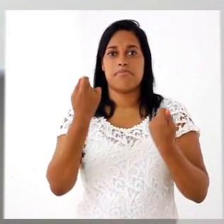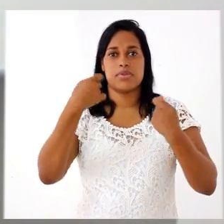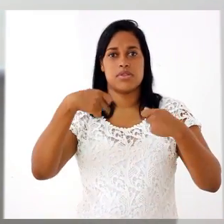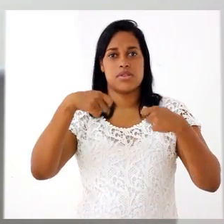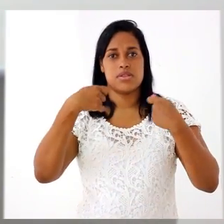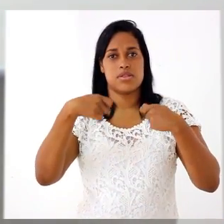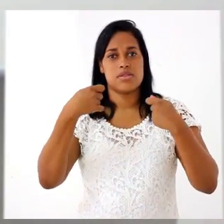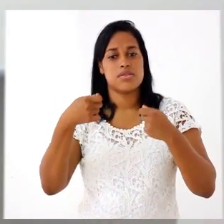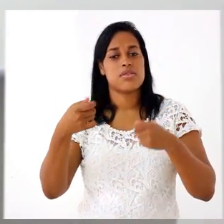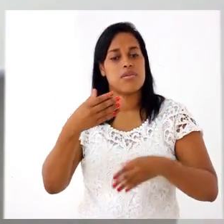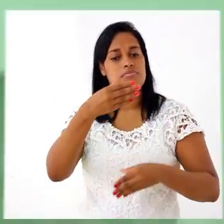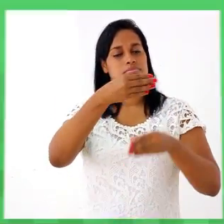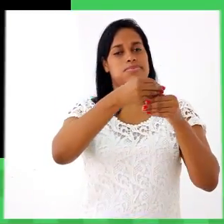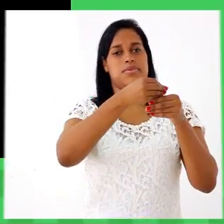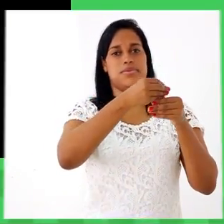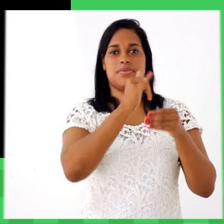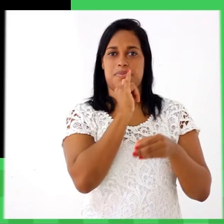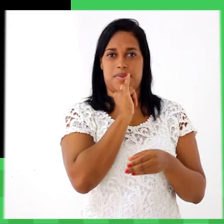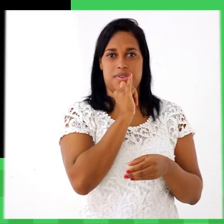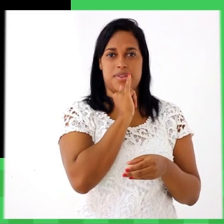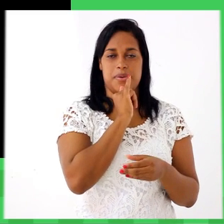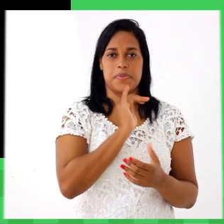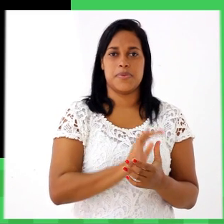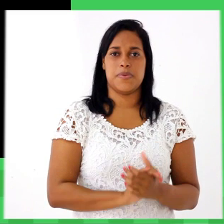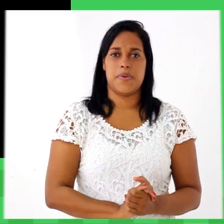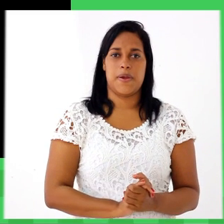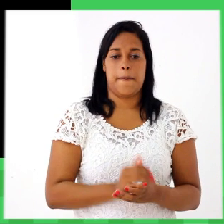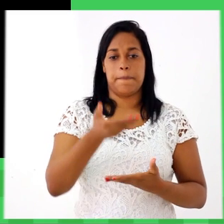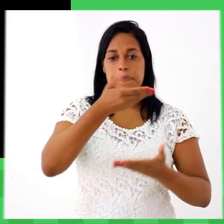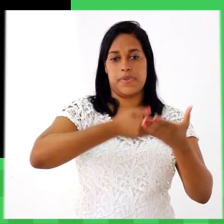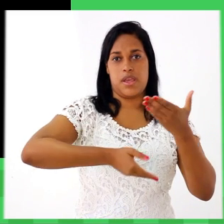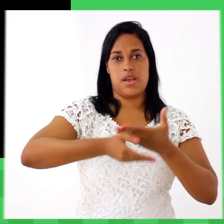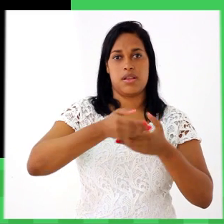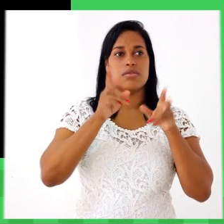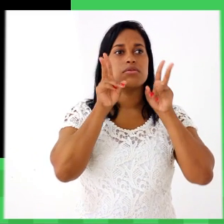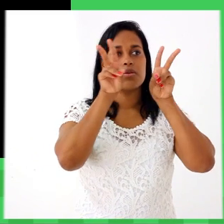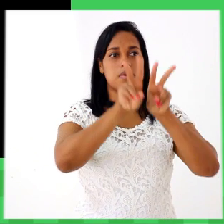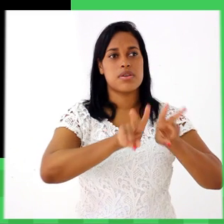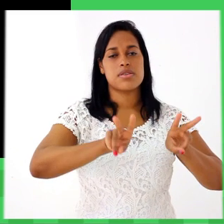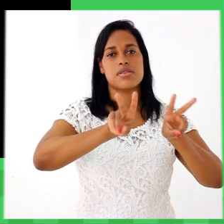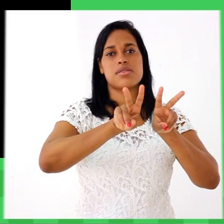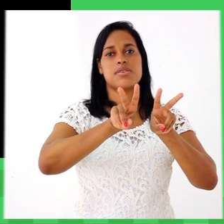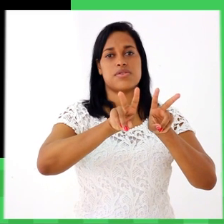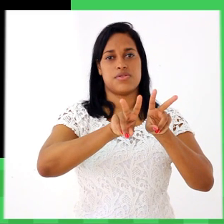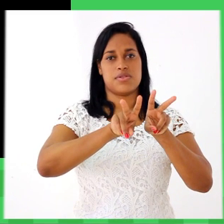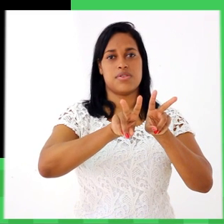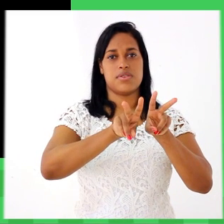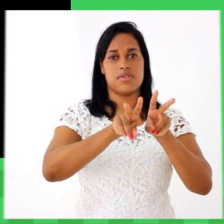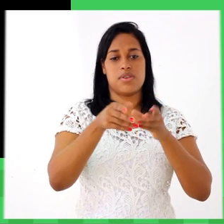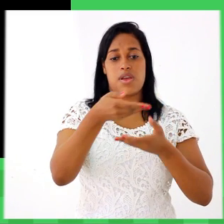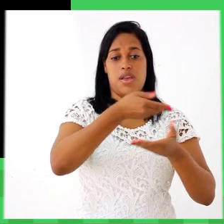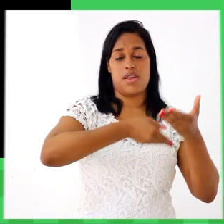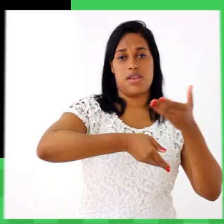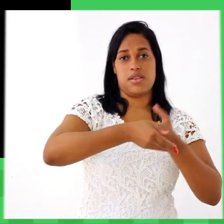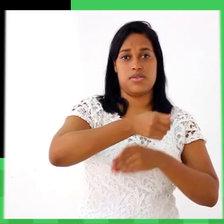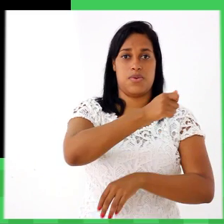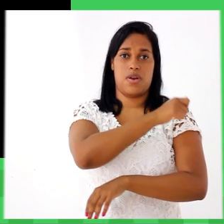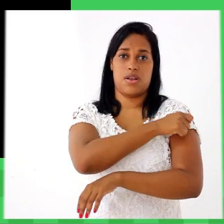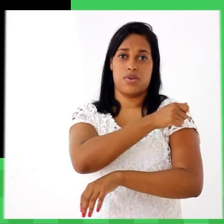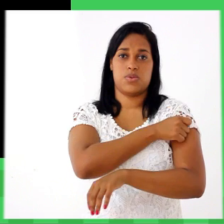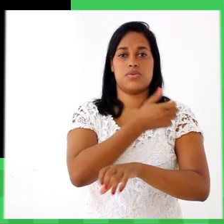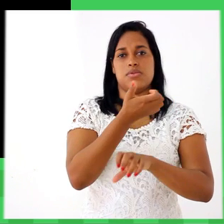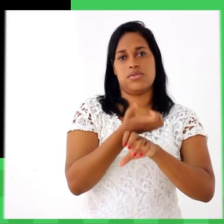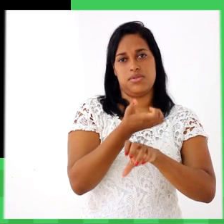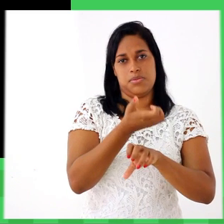aí. Vamos ao exemplo aqui. A relação assiste, que é da relação entre entidade aluno e